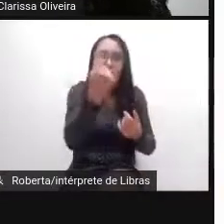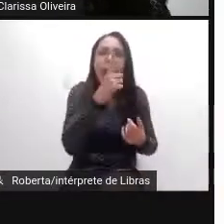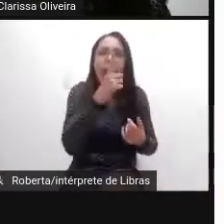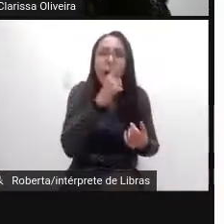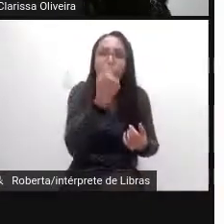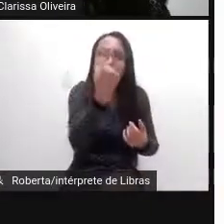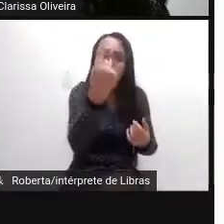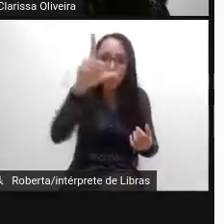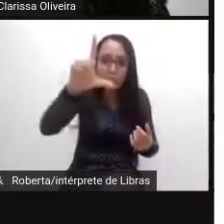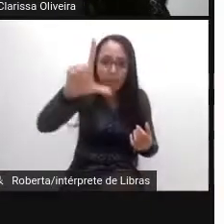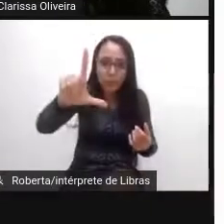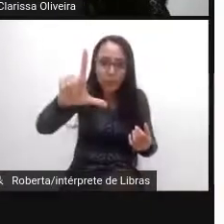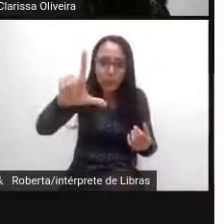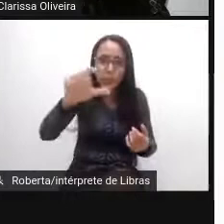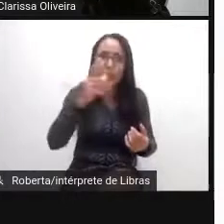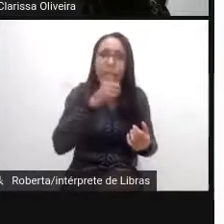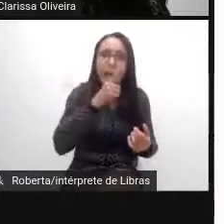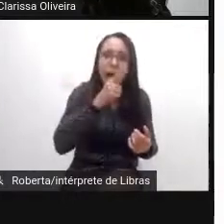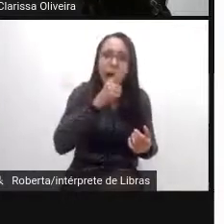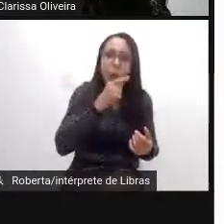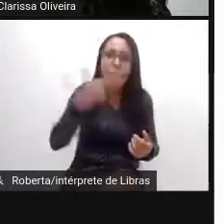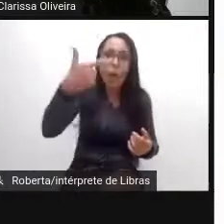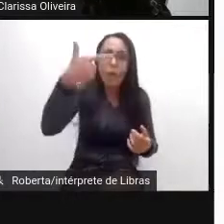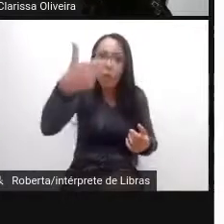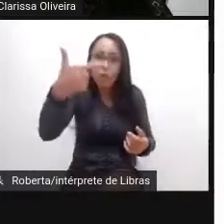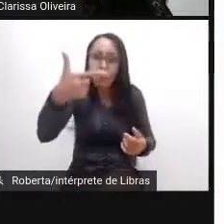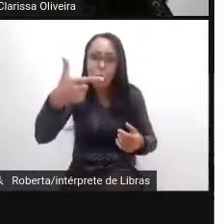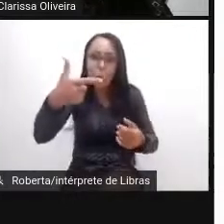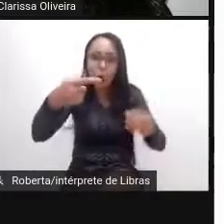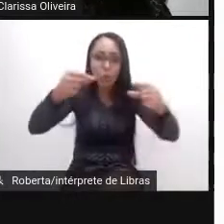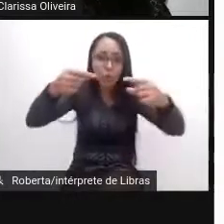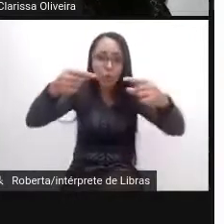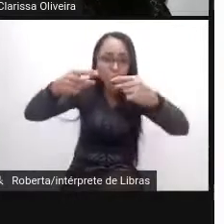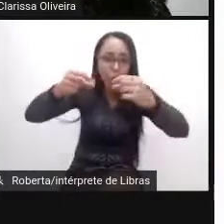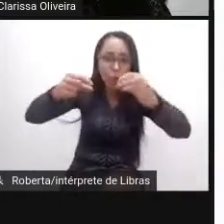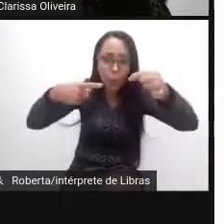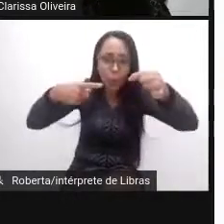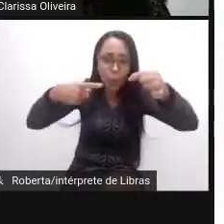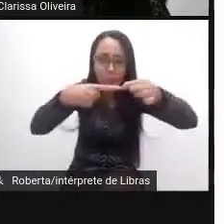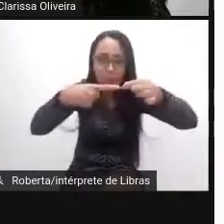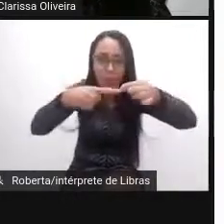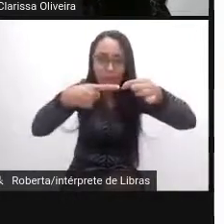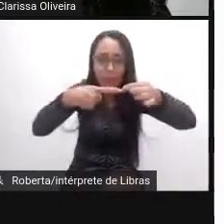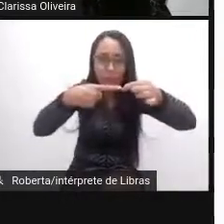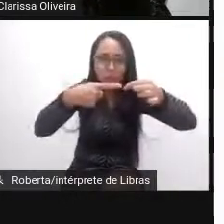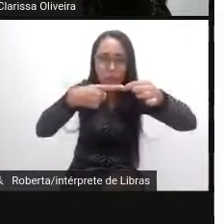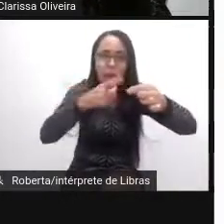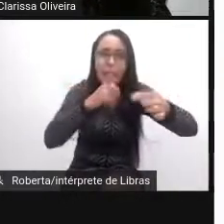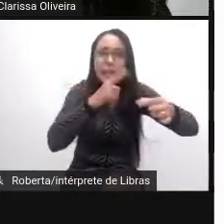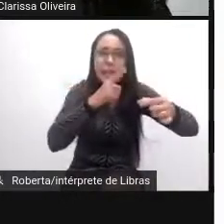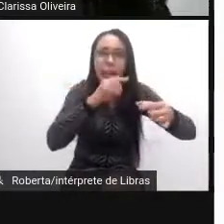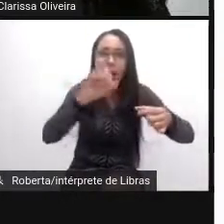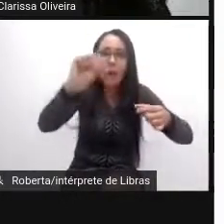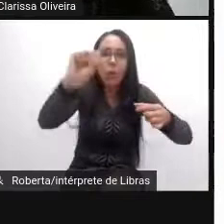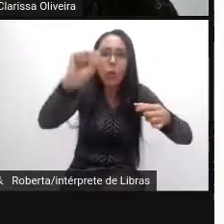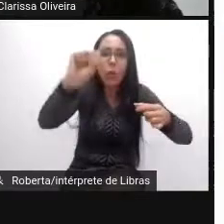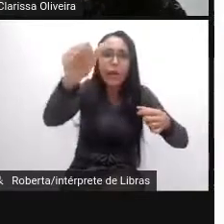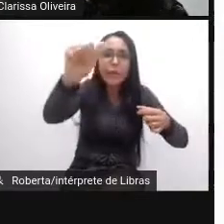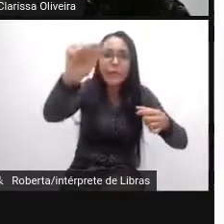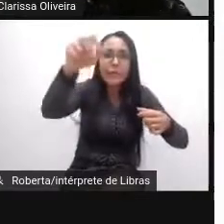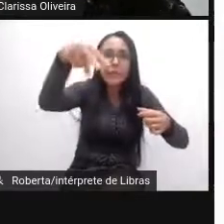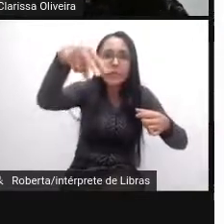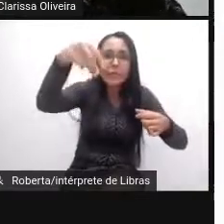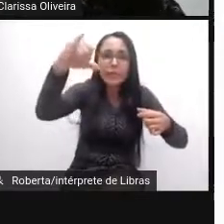2 colheres de sopa de água sanitária. A água sanitária é um importante desinfetante aprovado pela Anvisa que vocês